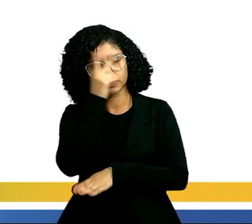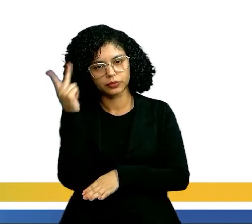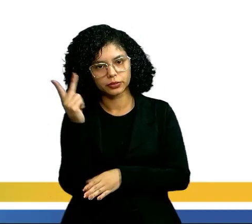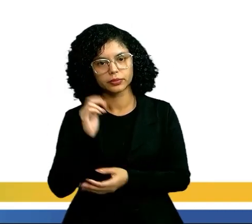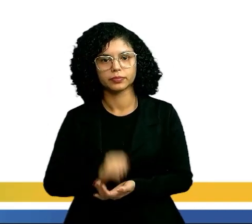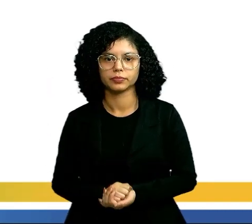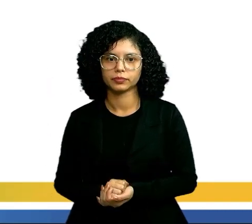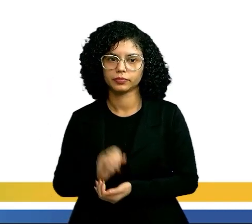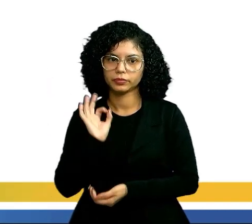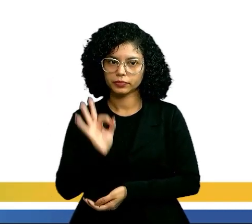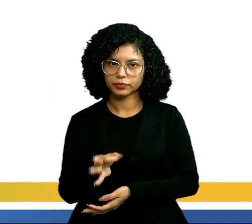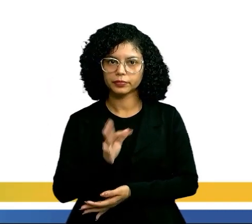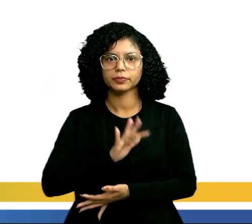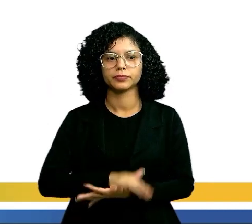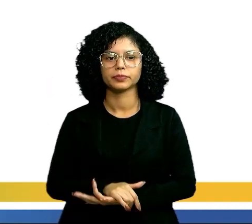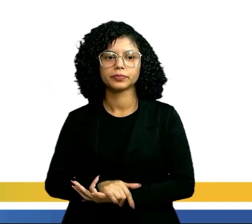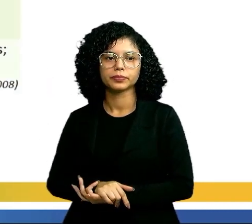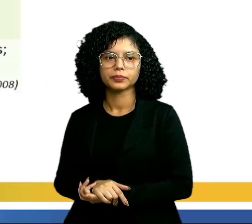cargas, certo?